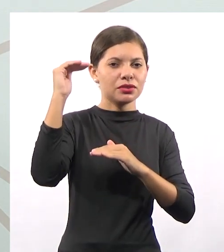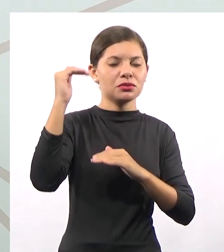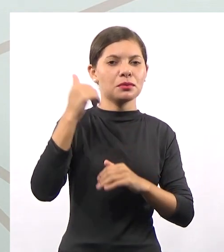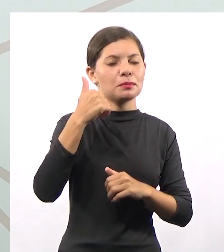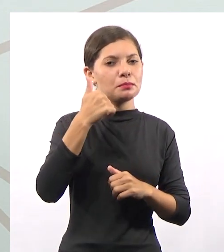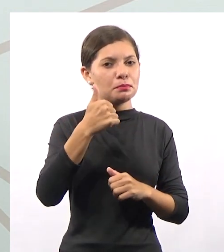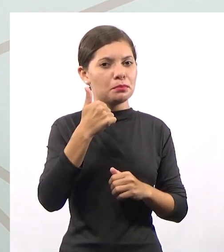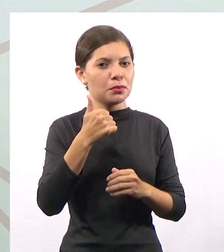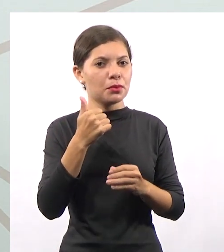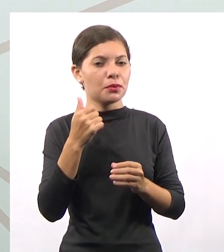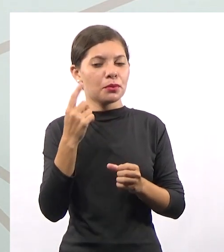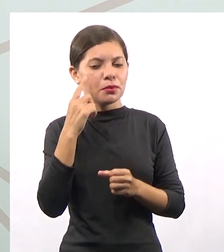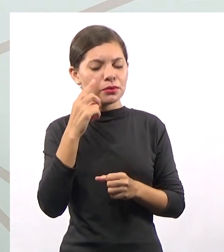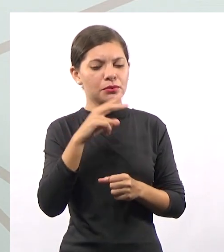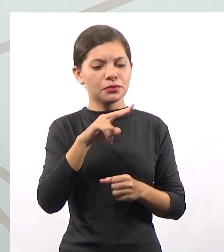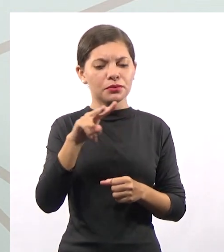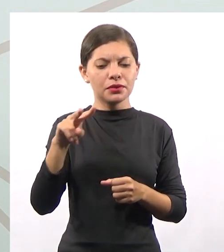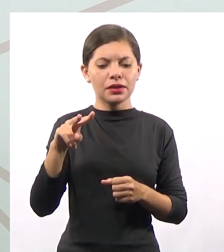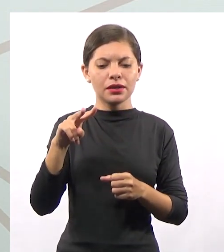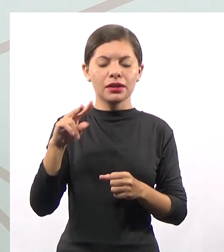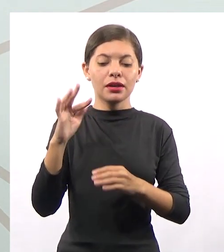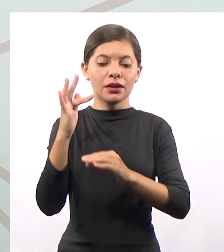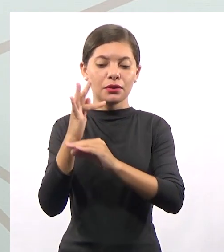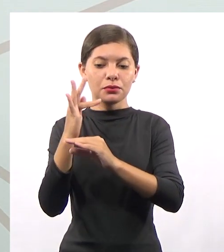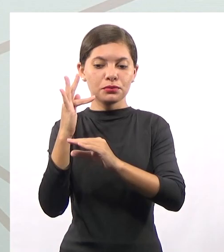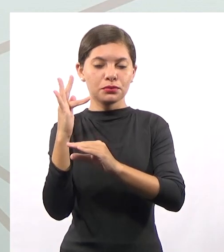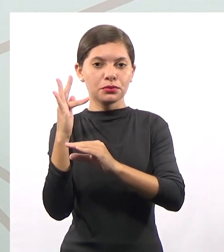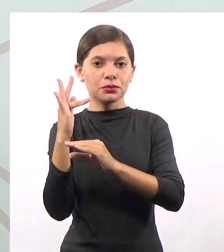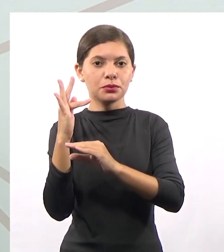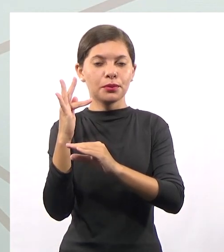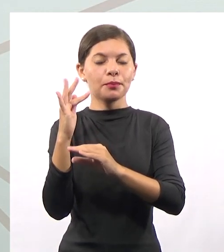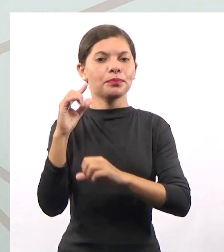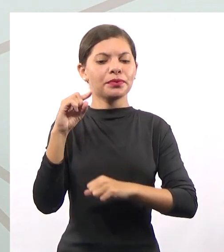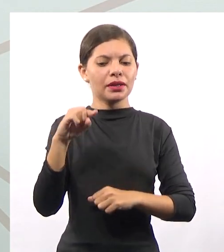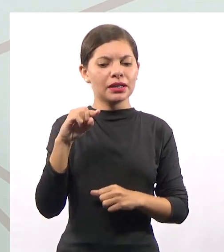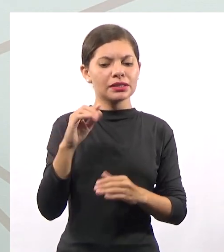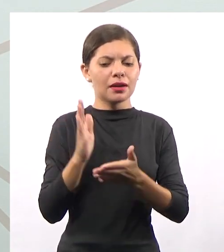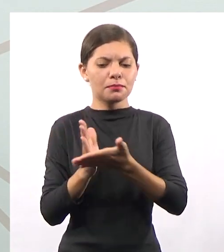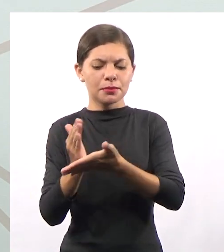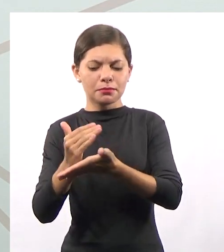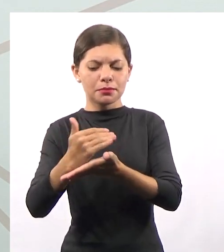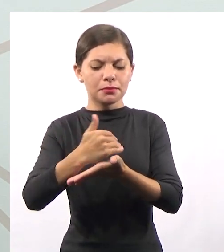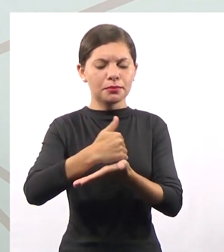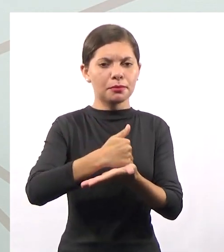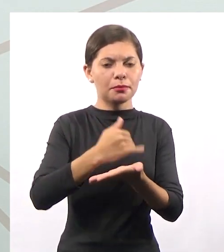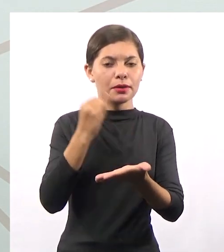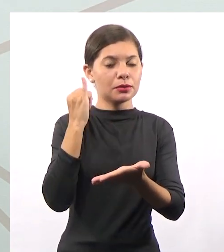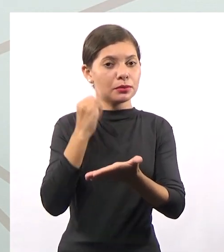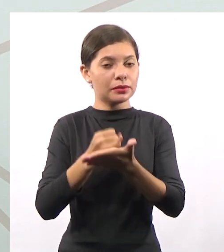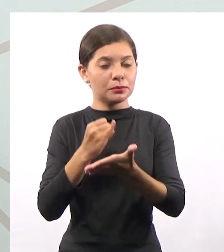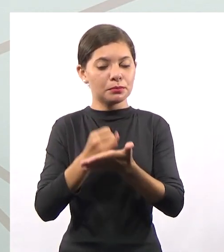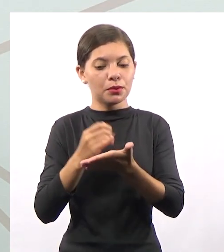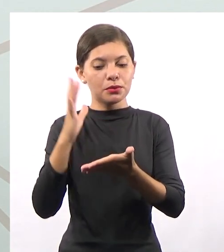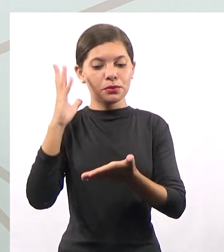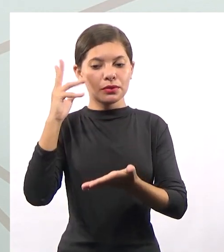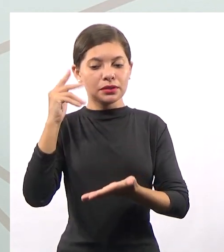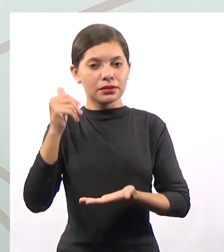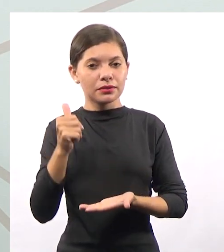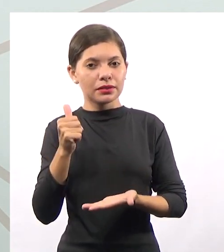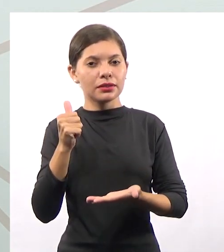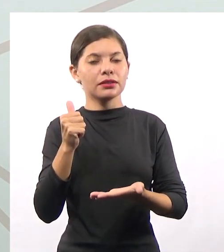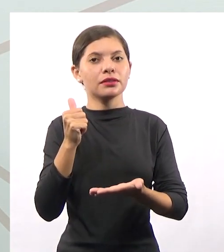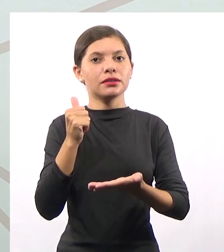na LDB quando ela prevê esse fundo de desenvolvimento e prevê que essa arrecadação dos impostos e